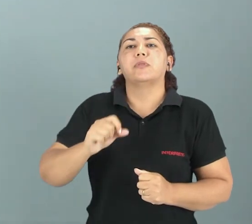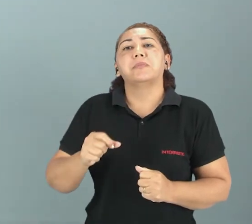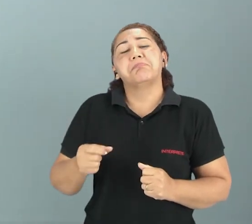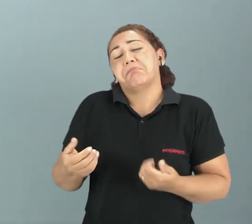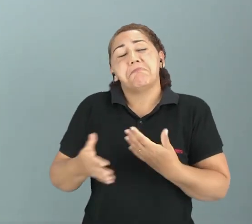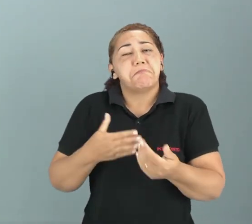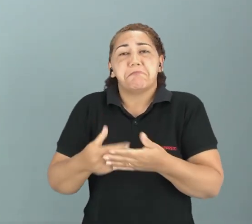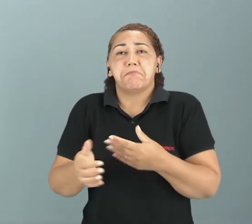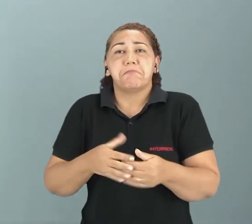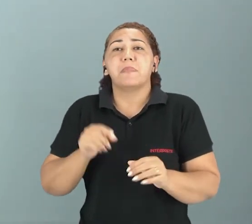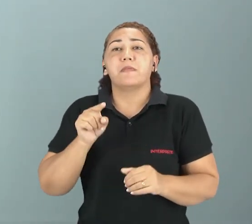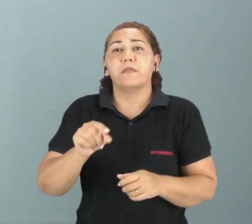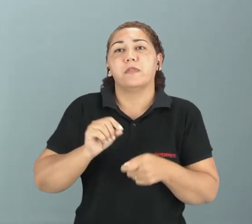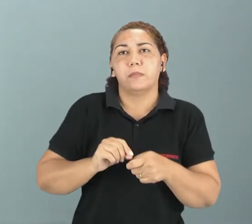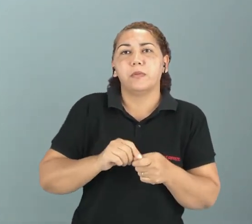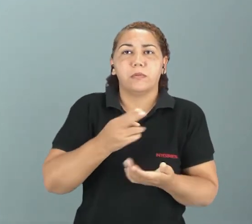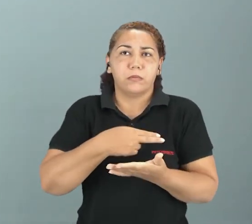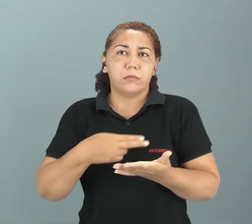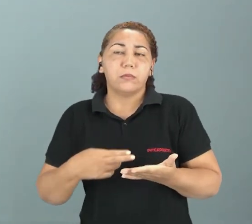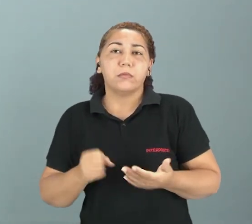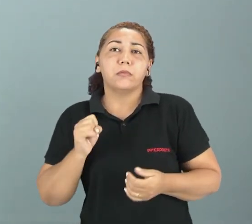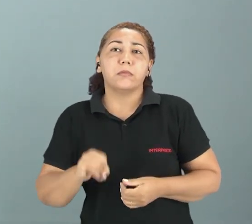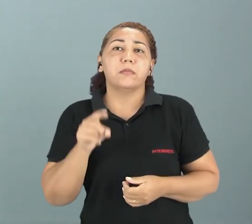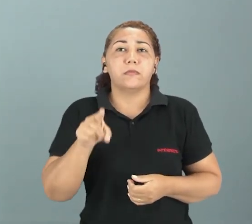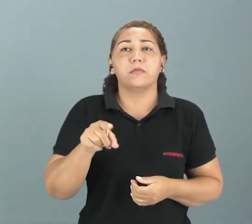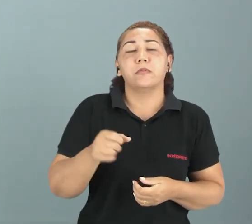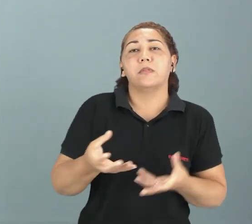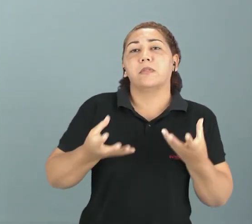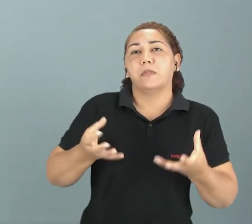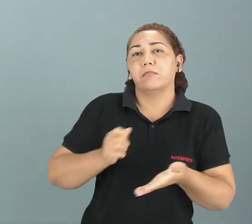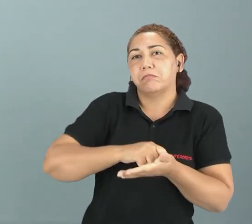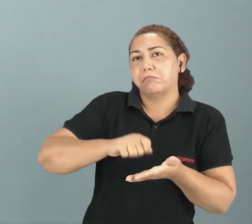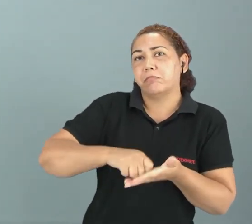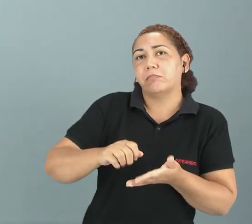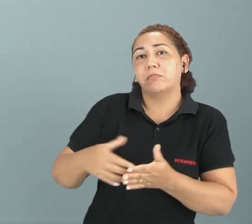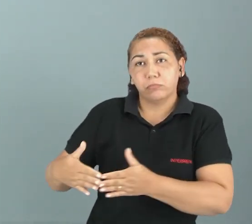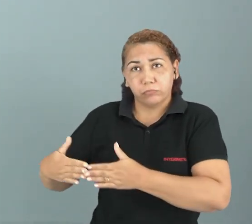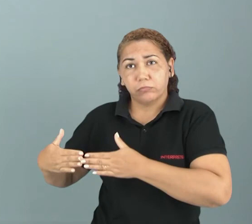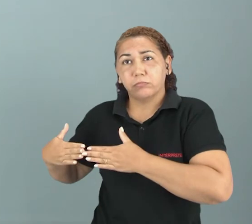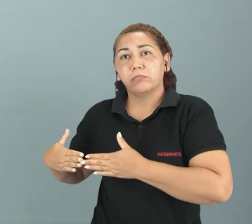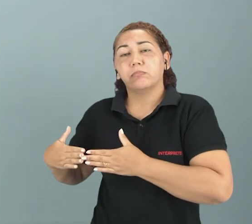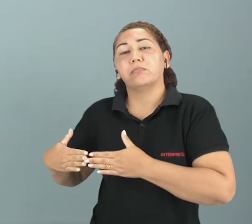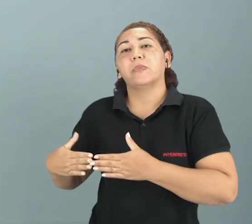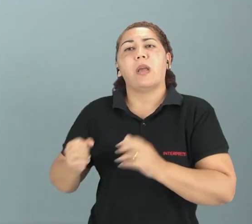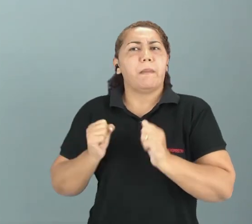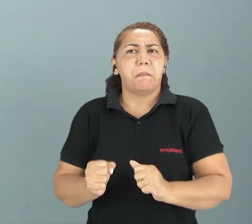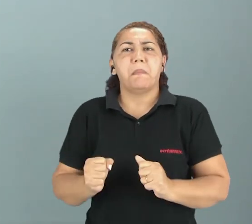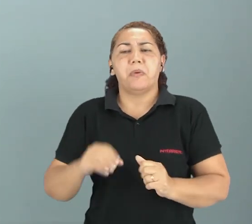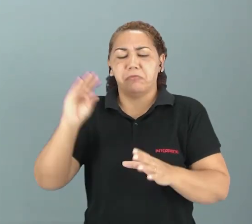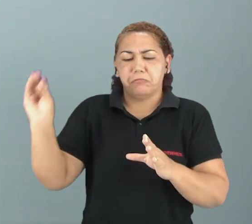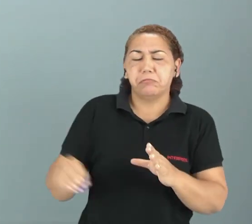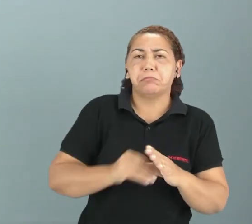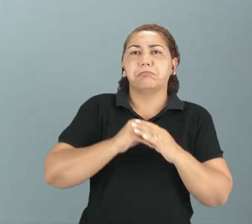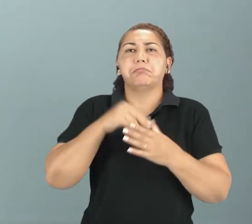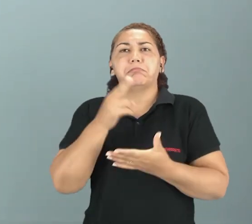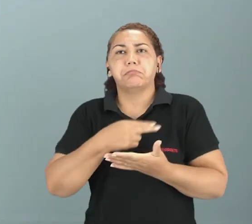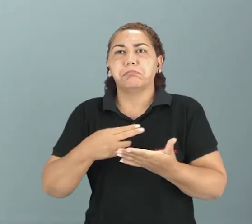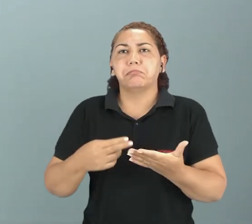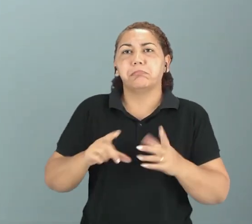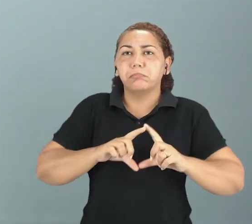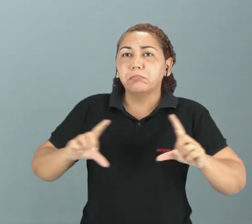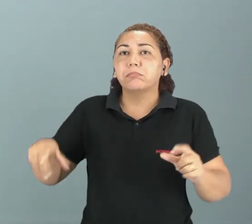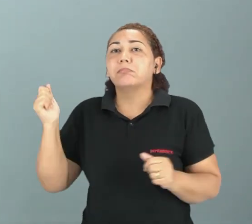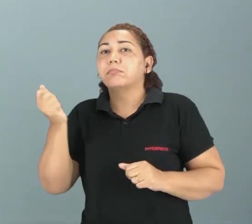aí. E você produzir um desenho. Se você quiser escrever sobre isolamento social, você pode colocar algumas charges